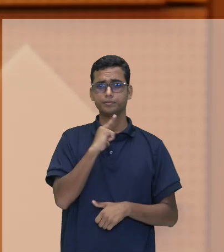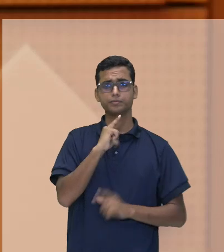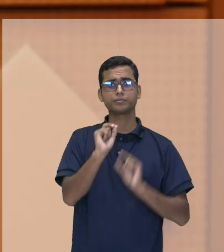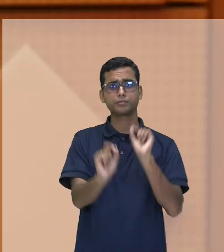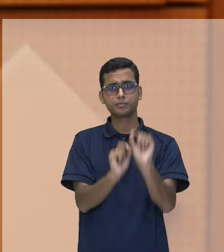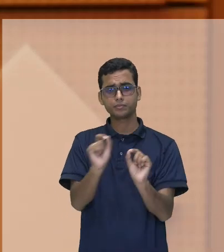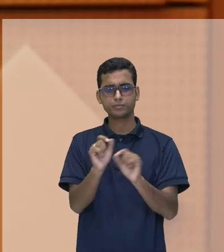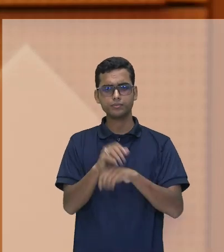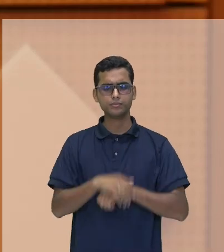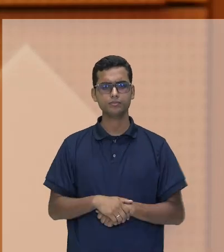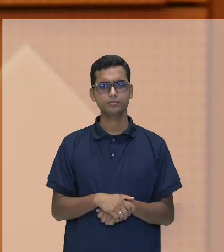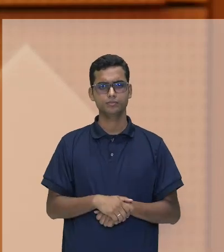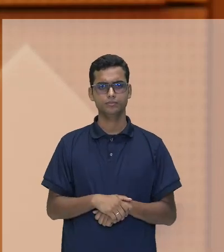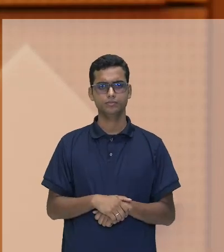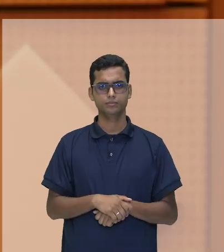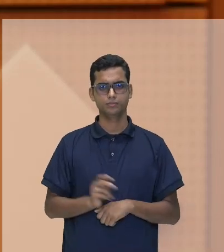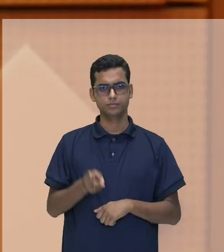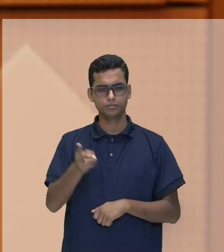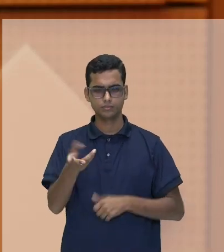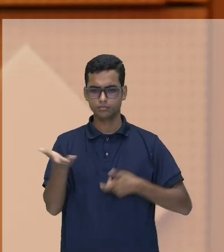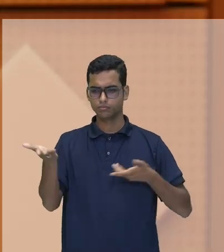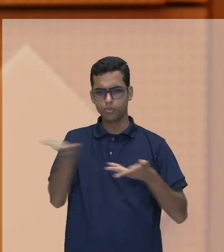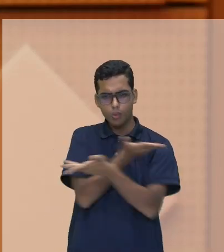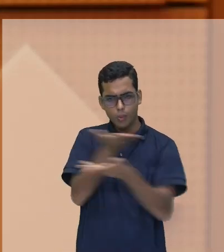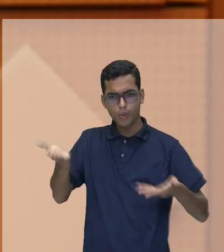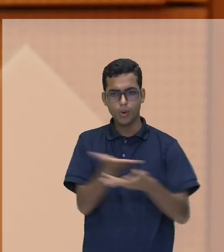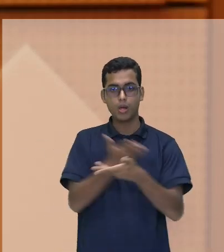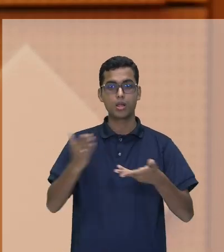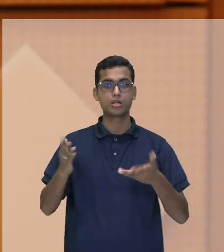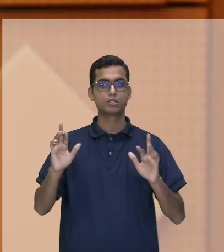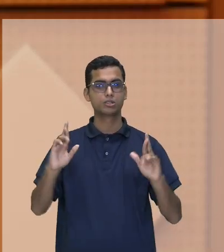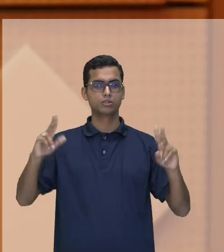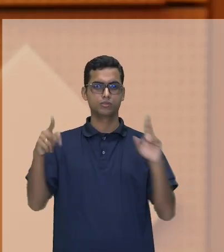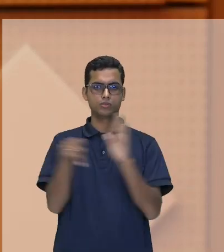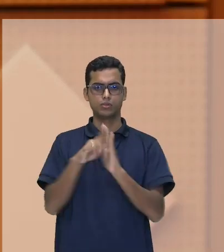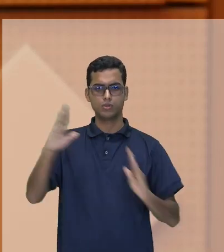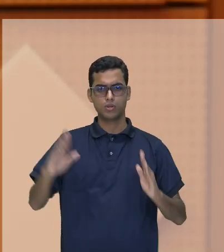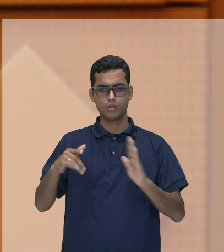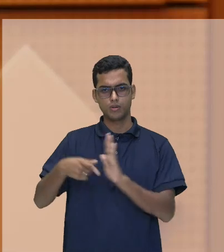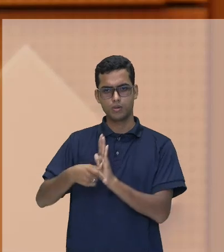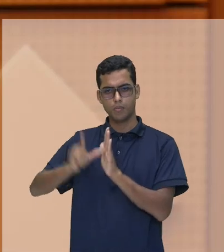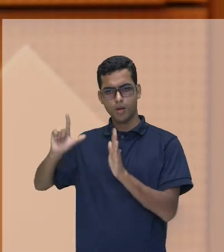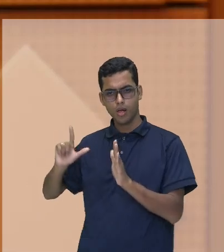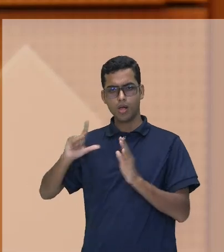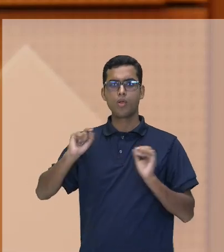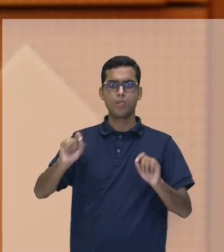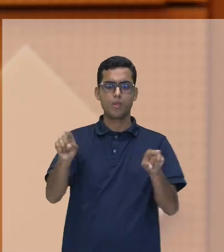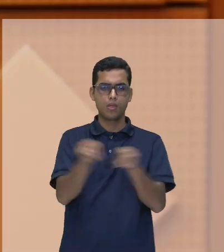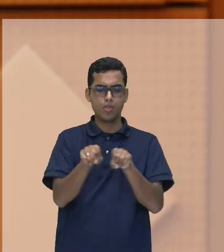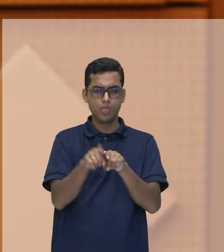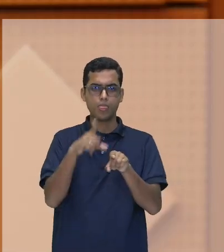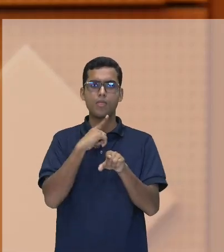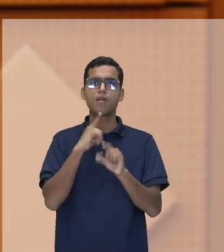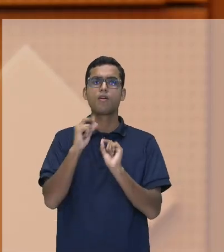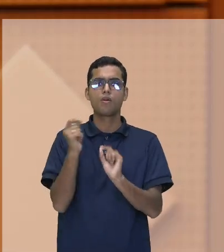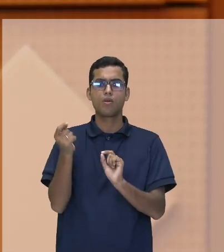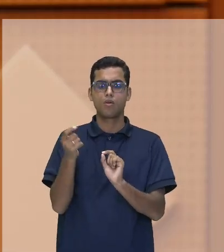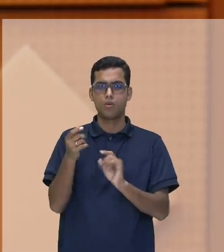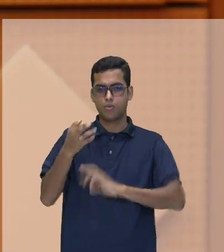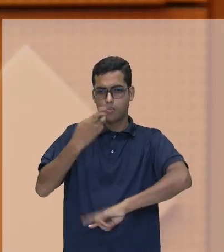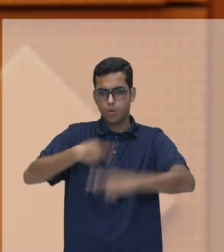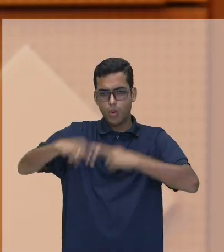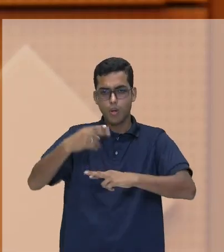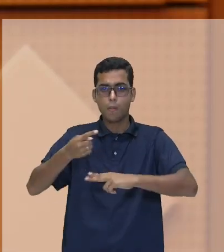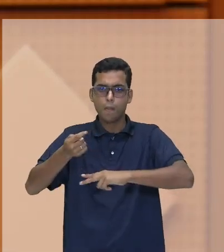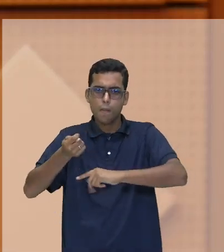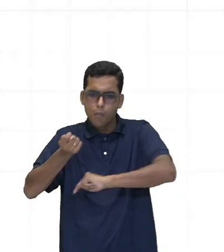vão levar ao declínio desse sistema que vigorou por cerca de 1000 anos na Europa. Então, a gente traz